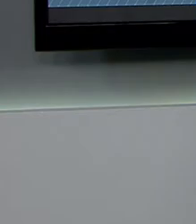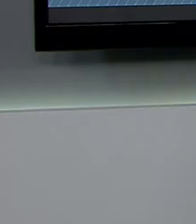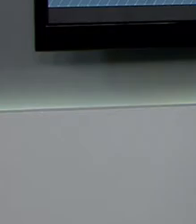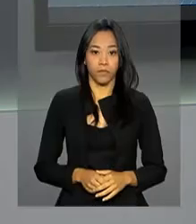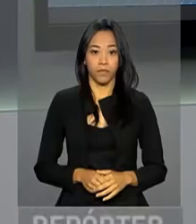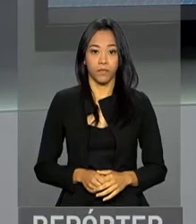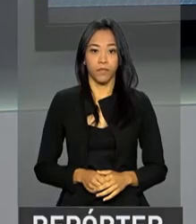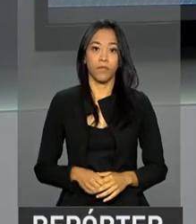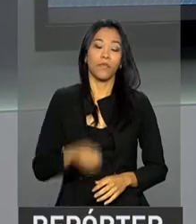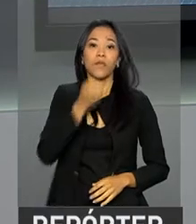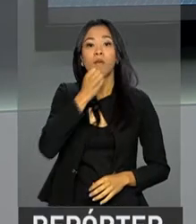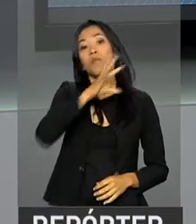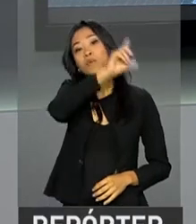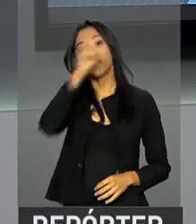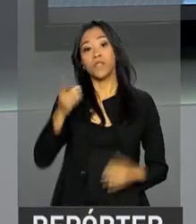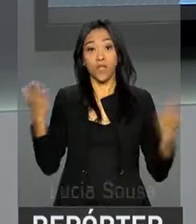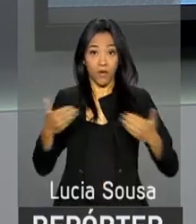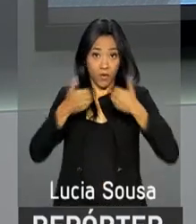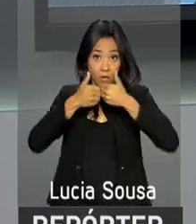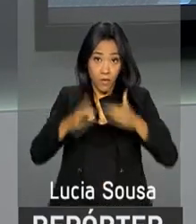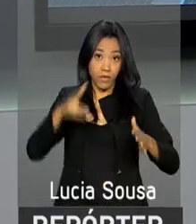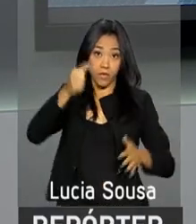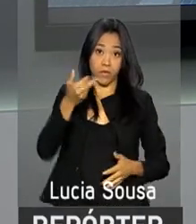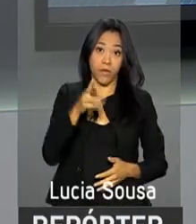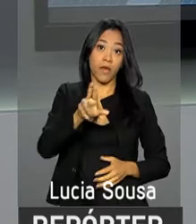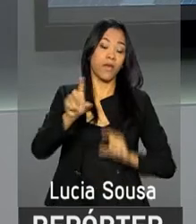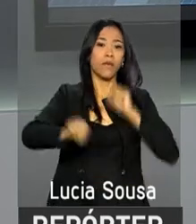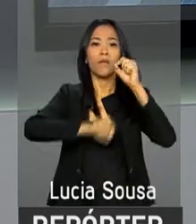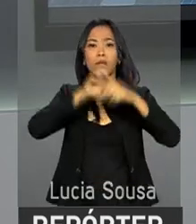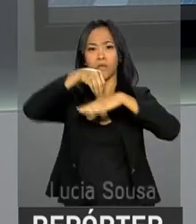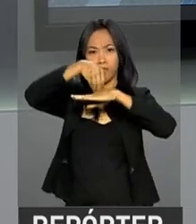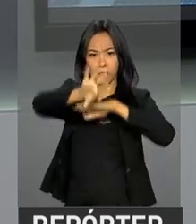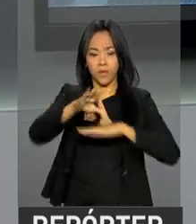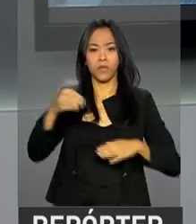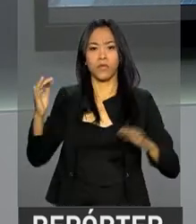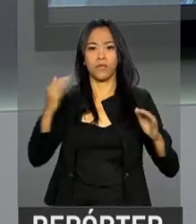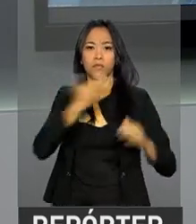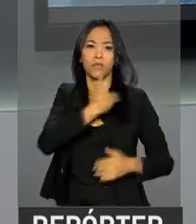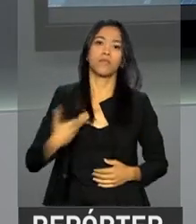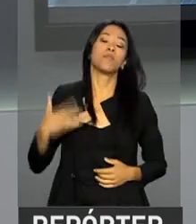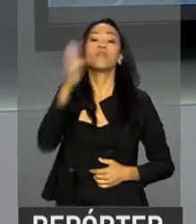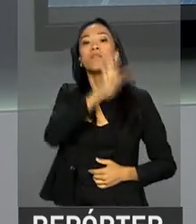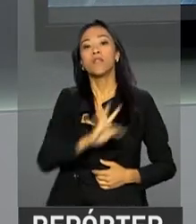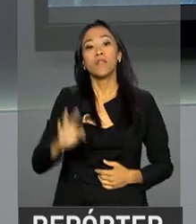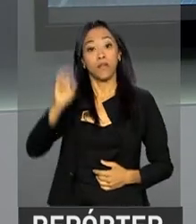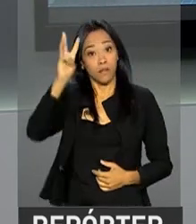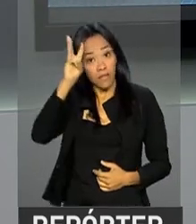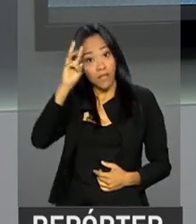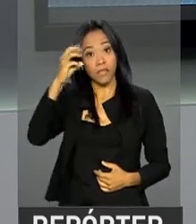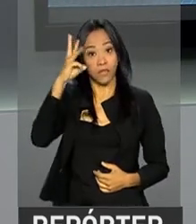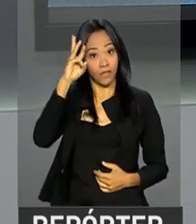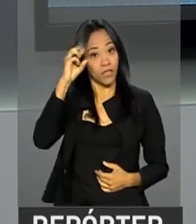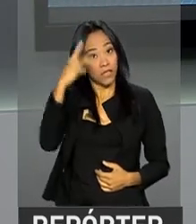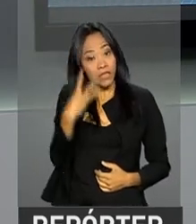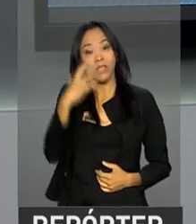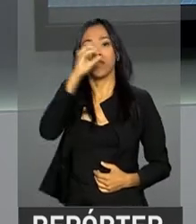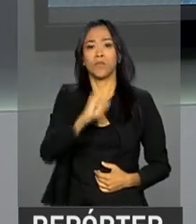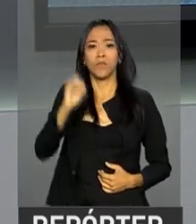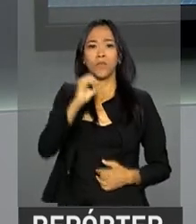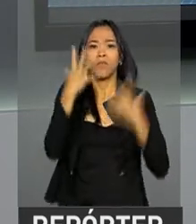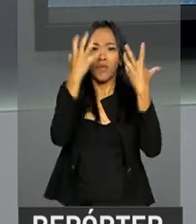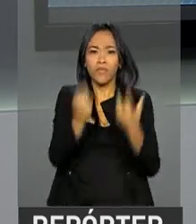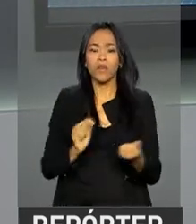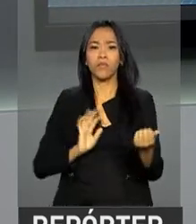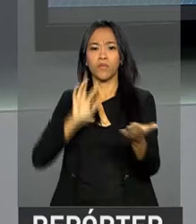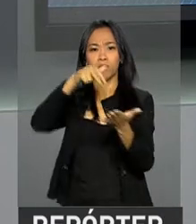olá bom dia começa agora o repórter ndr com as notícias do governo federal desta terça-feira 3 de outubro ea gente vai